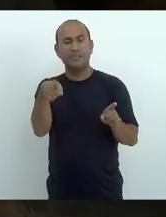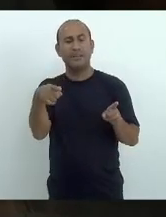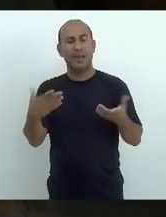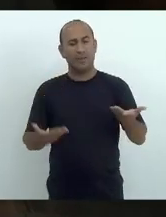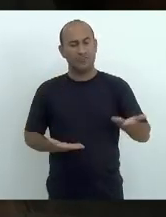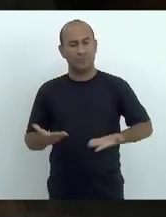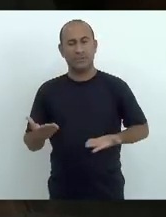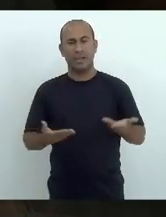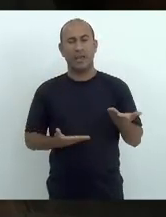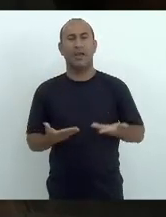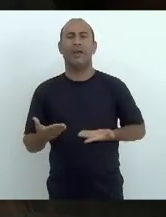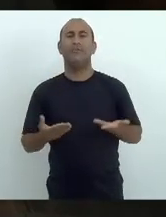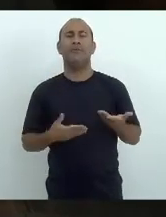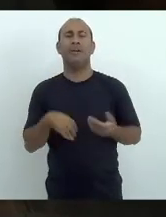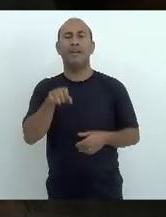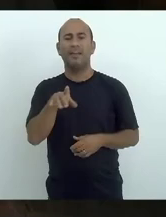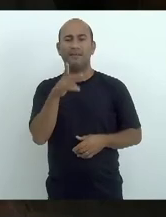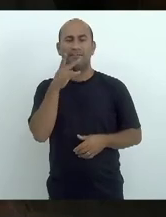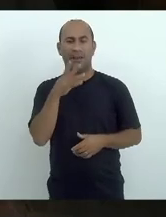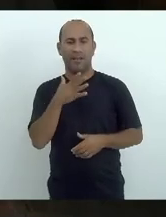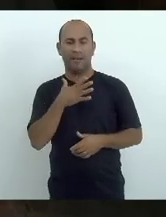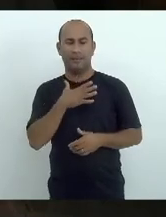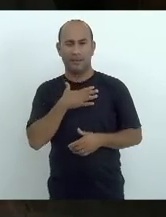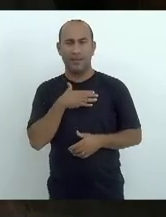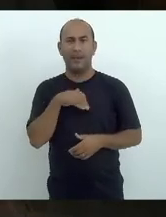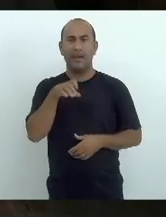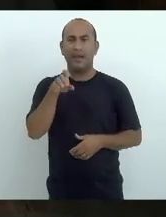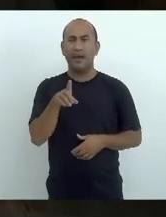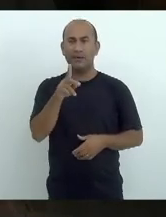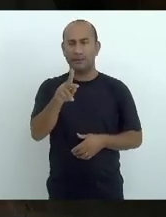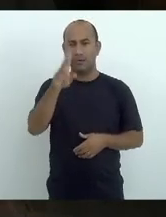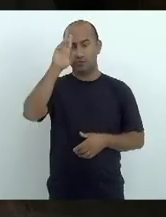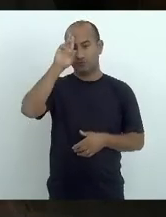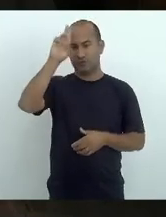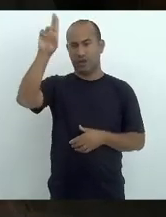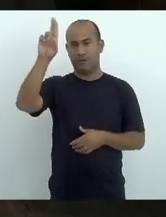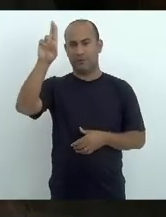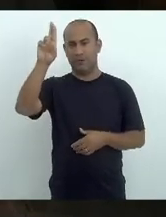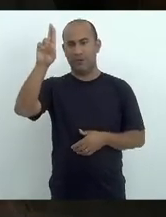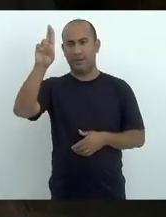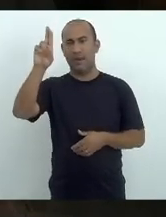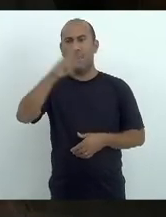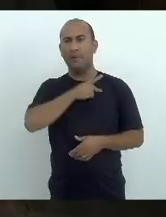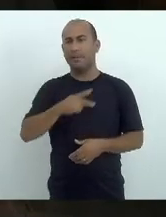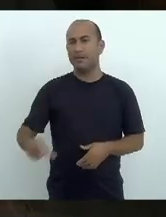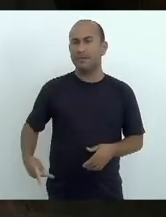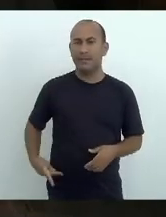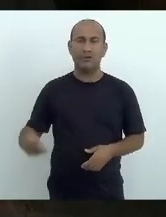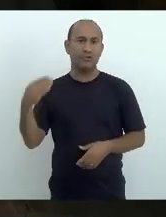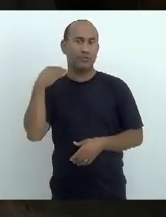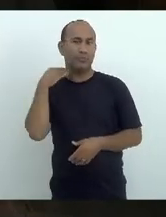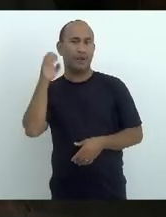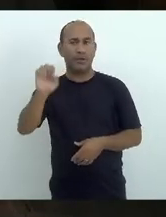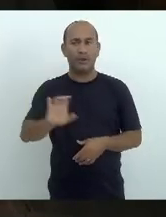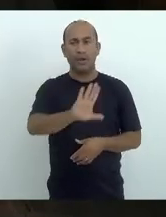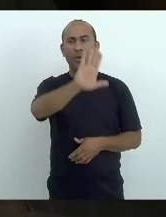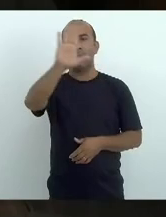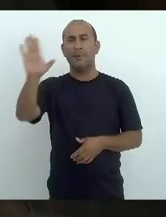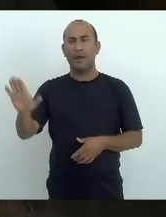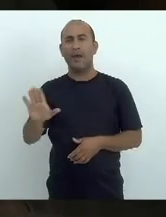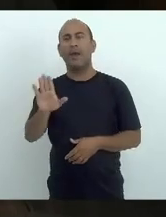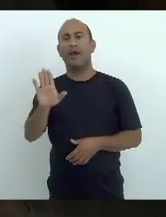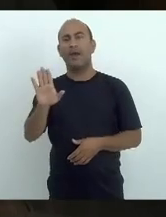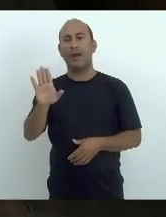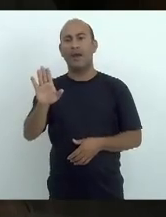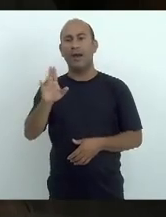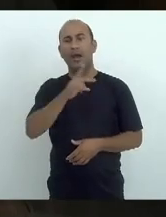senhor é um burocrata. Quem se dirige a mim é o seu superior. É o presidente do Banco Europeu, é o presidente da União